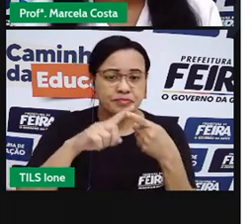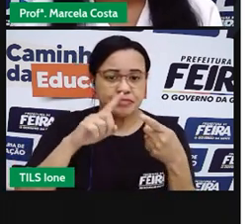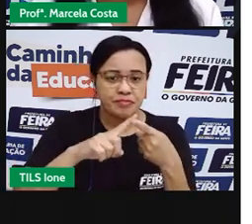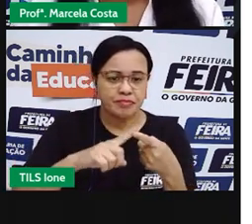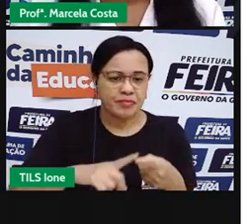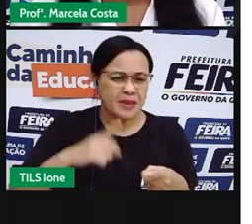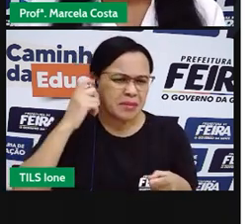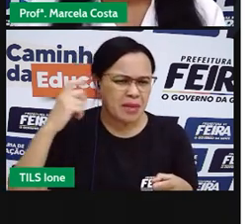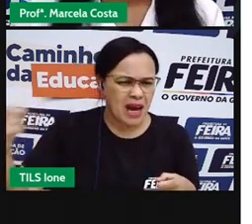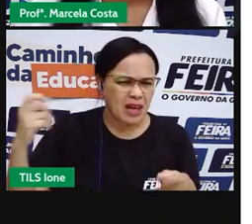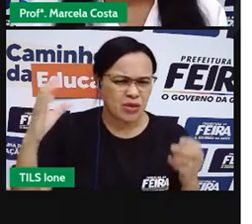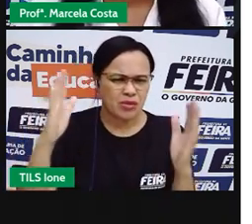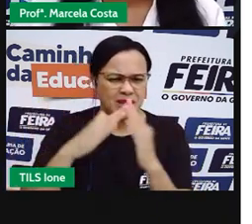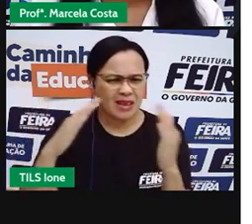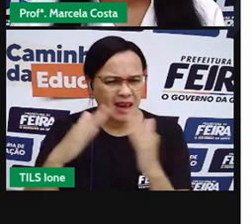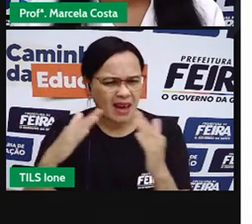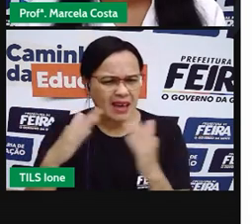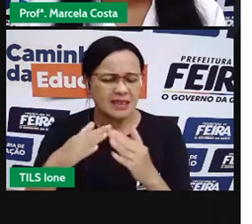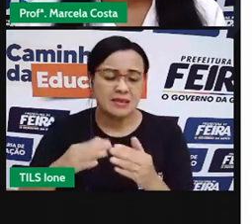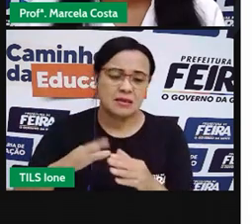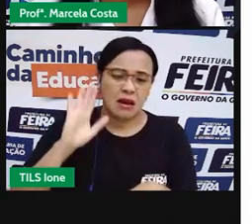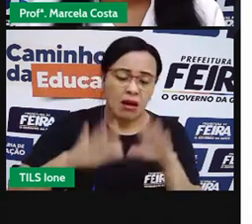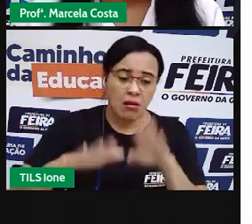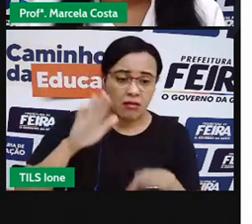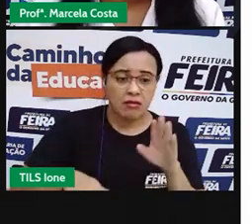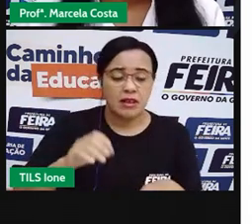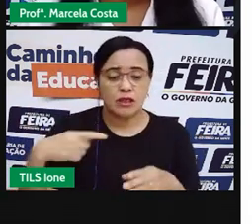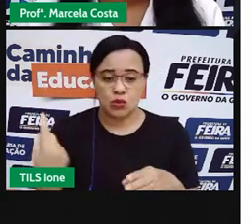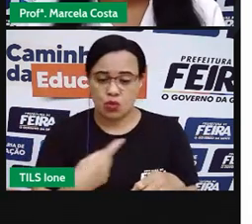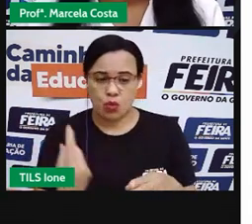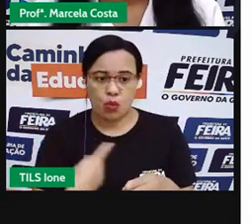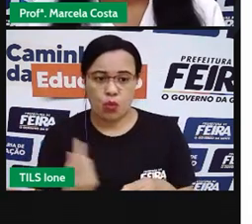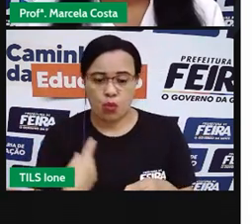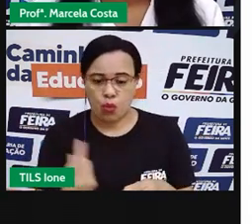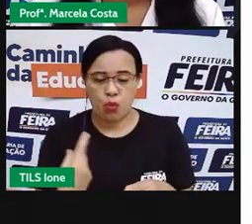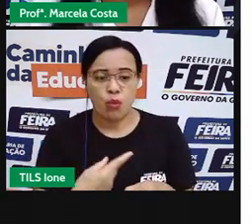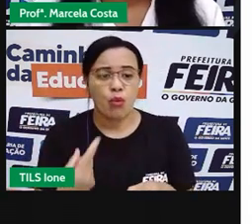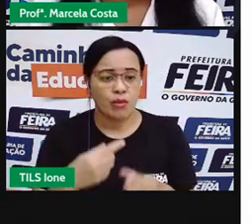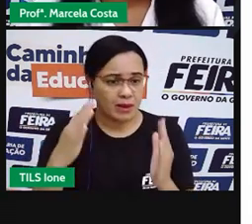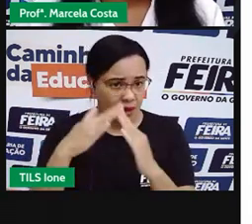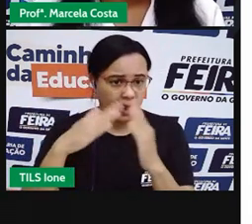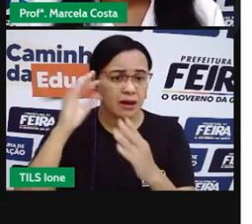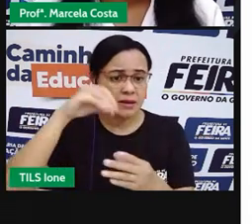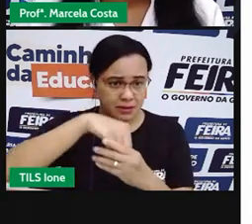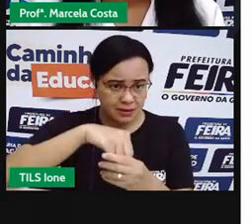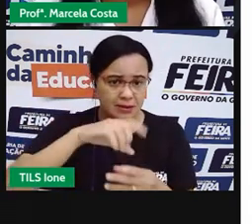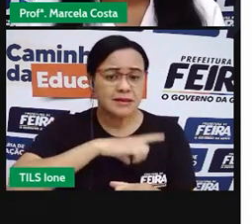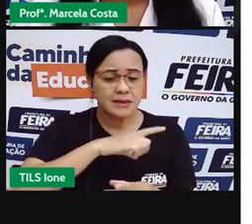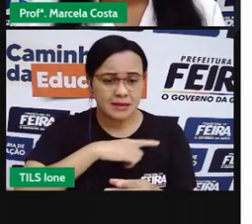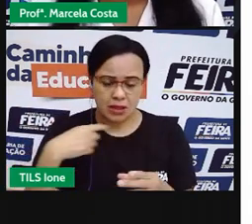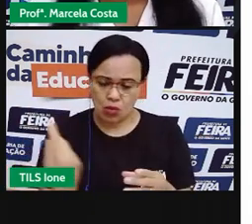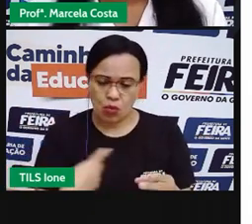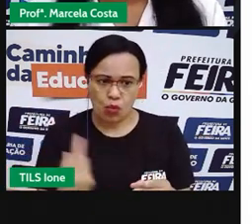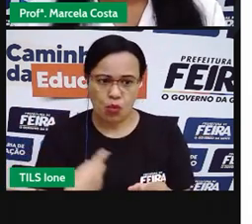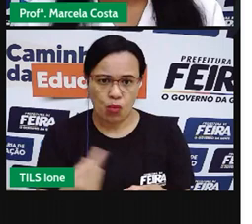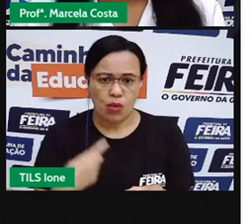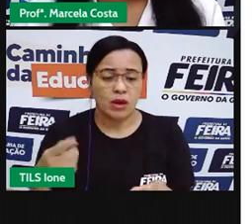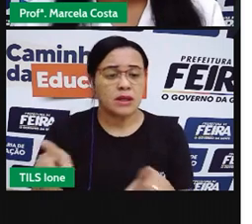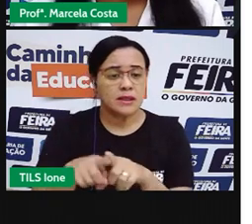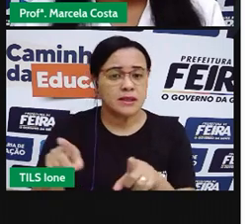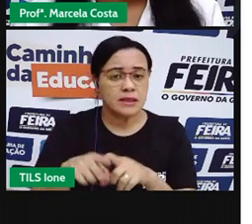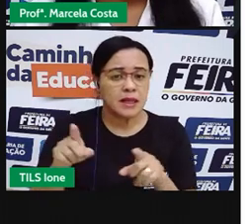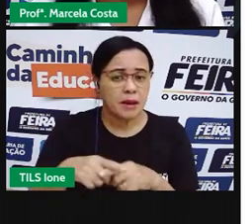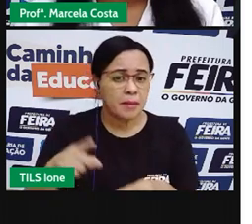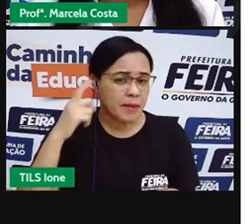doméstico, que são causados por equipamentos que a gente usa no dia a dia, como o som do liquidificador, aparelho